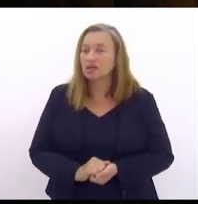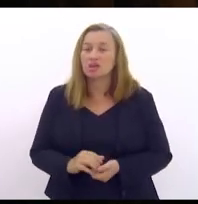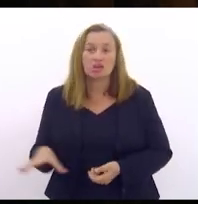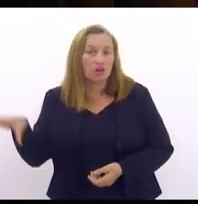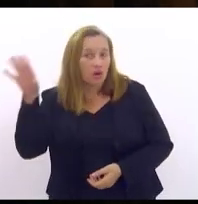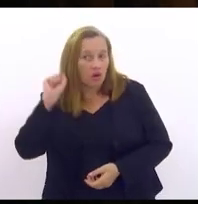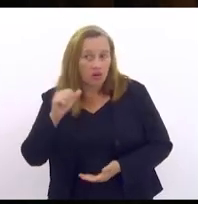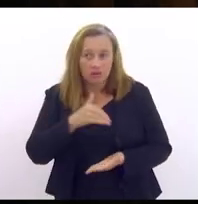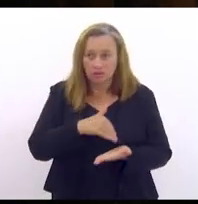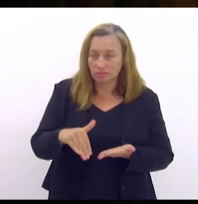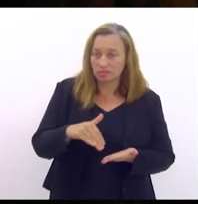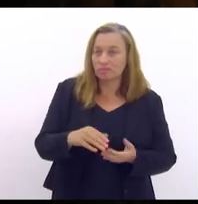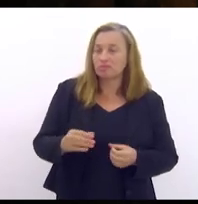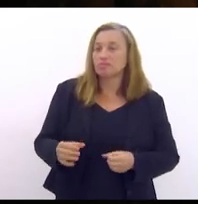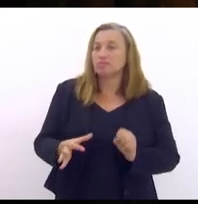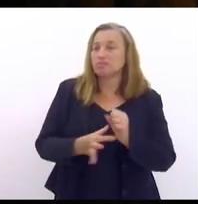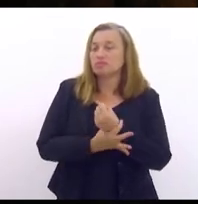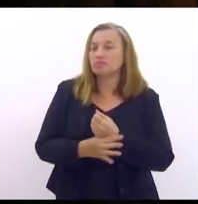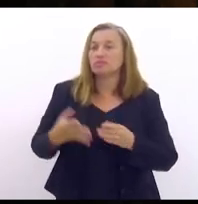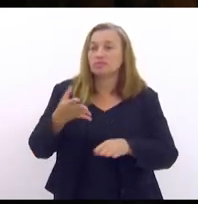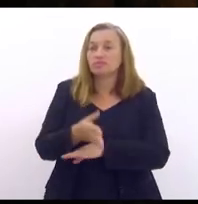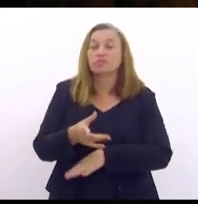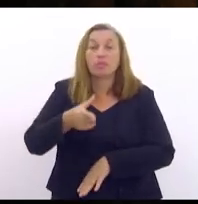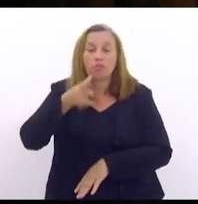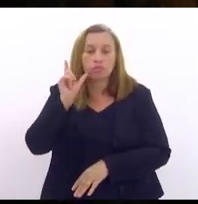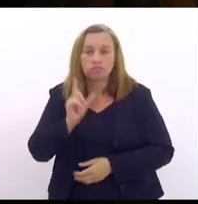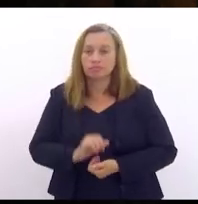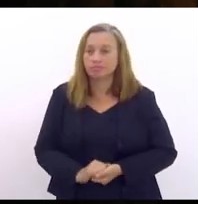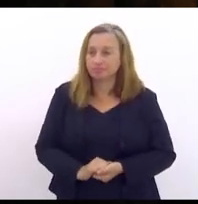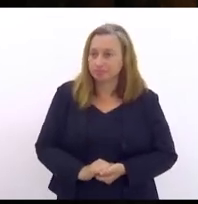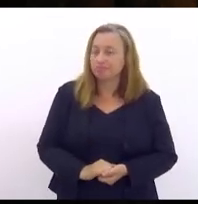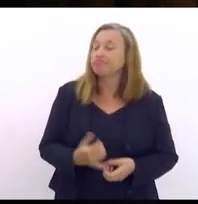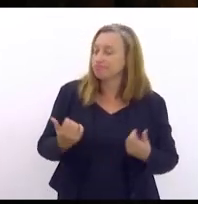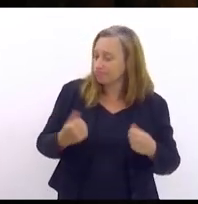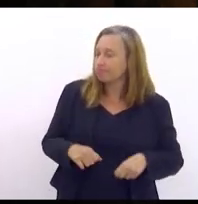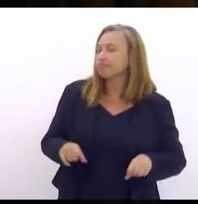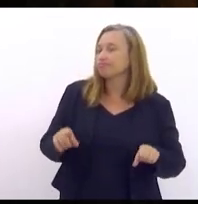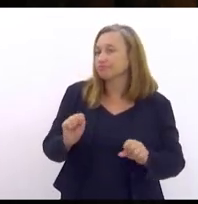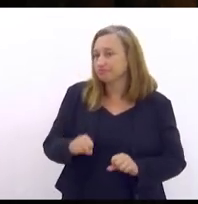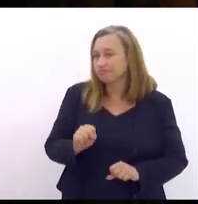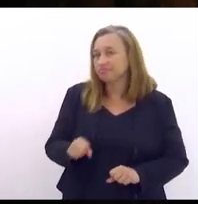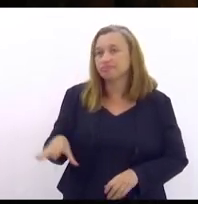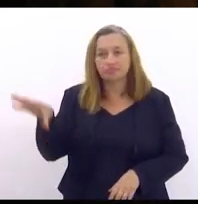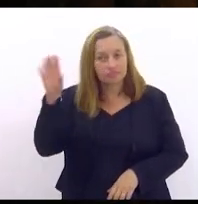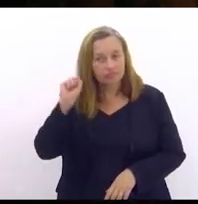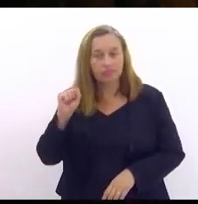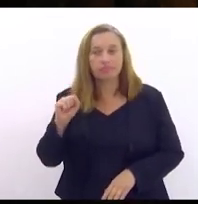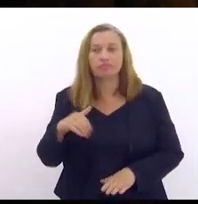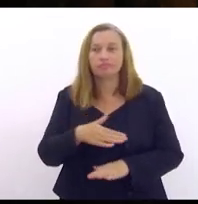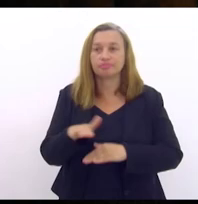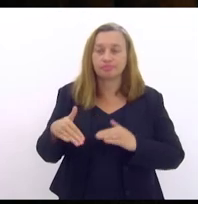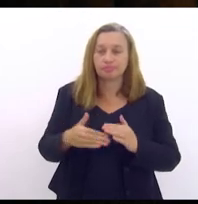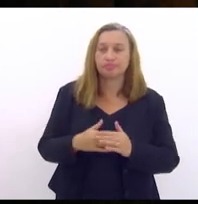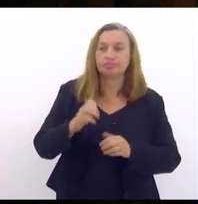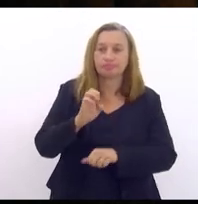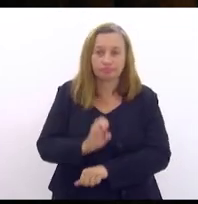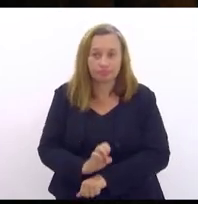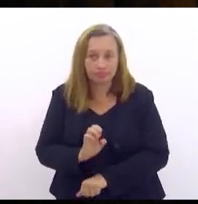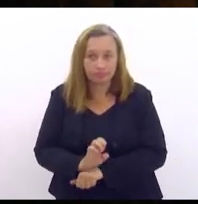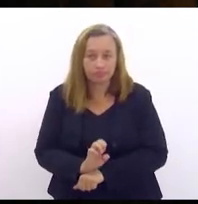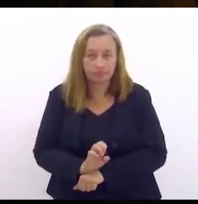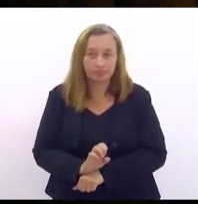ouvir o secretário de Segurança, que chegou ontem no cargo. É necessário, sim, ouvir as autoridades estaduais, tanto o